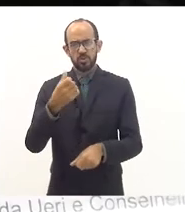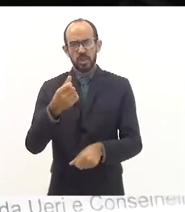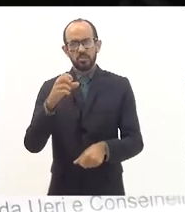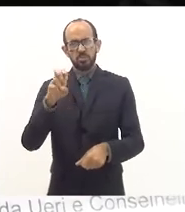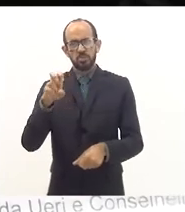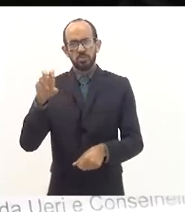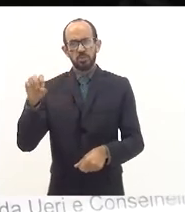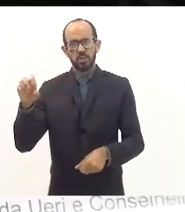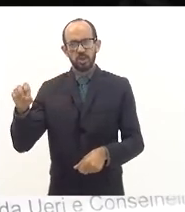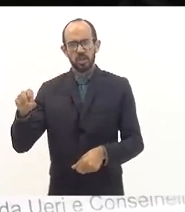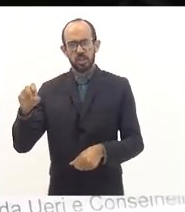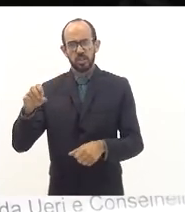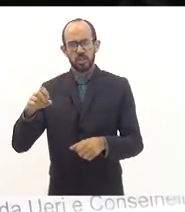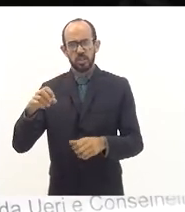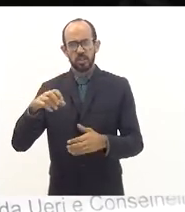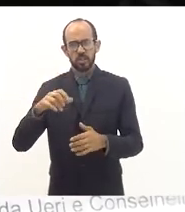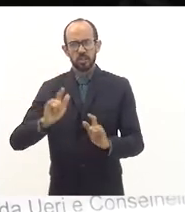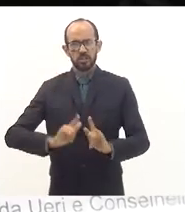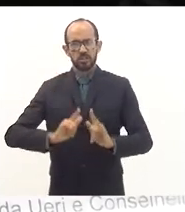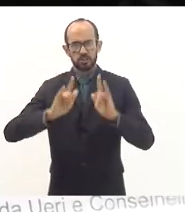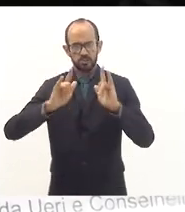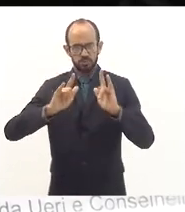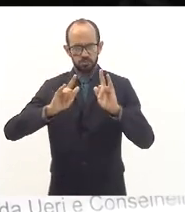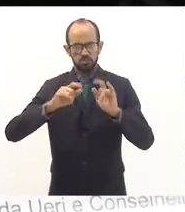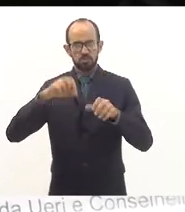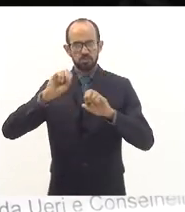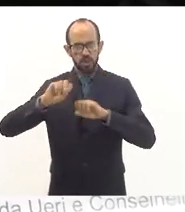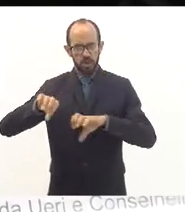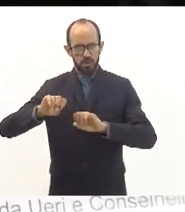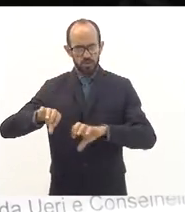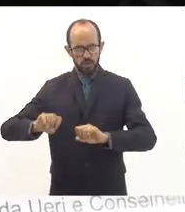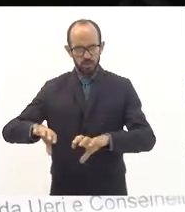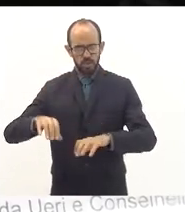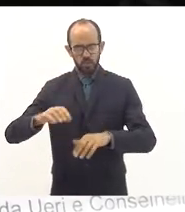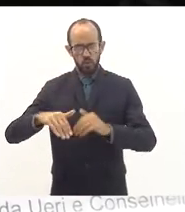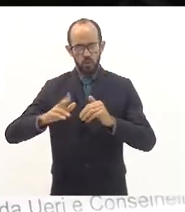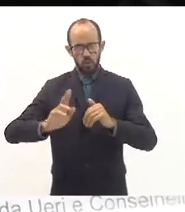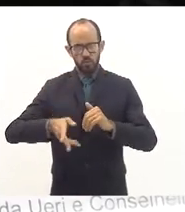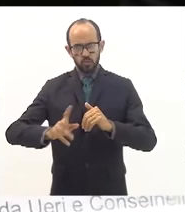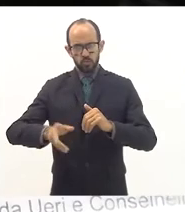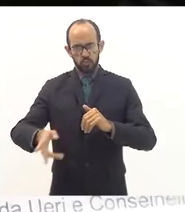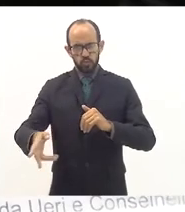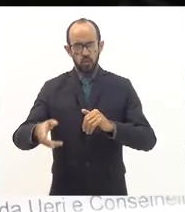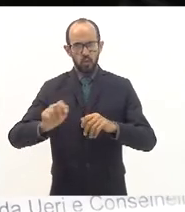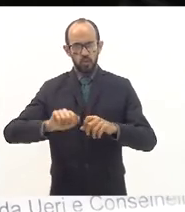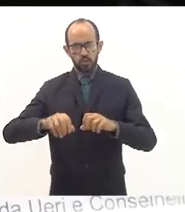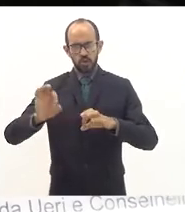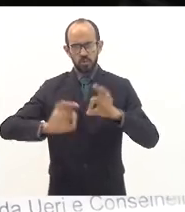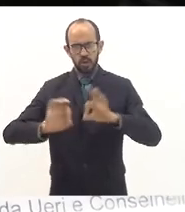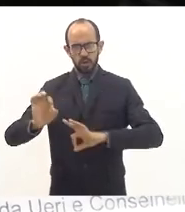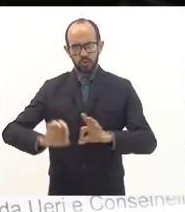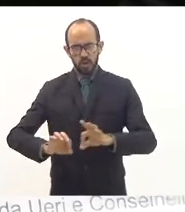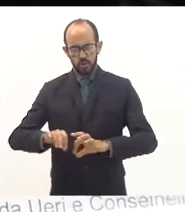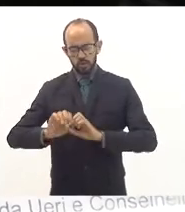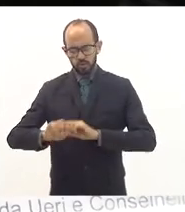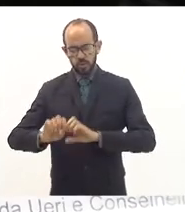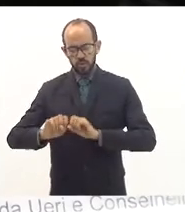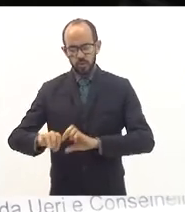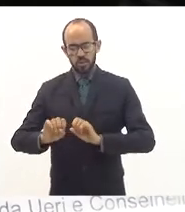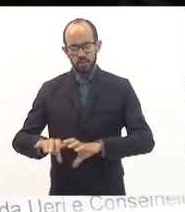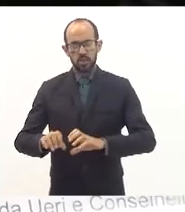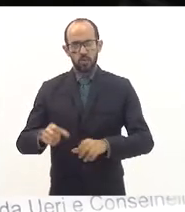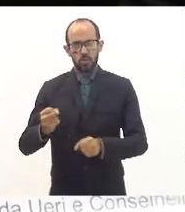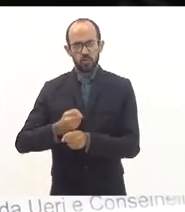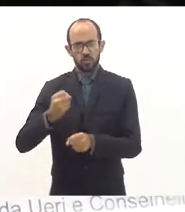6.500 estabelecimentos de ensino. Continuou seu indesviável projeto educacional,